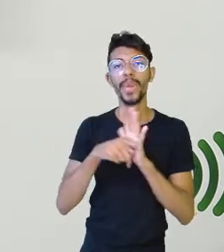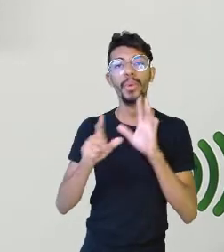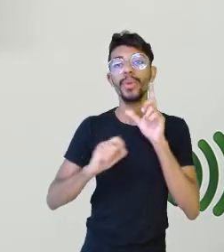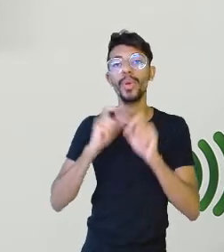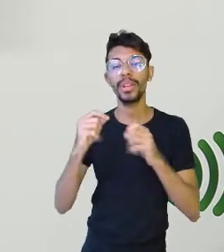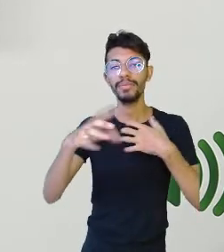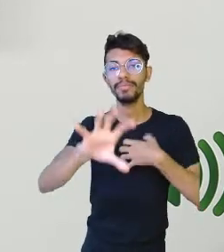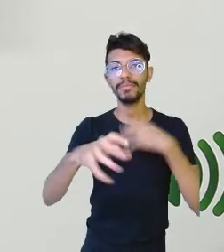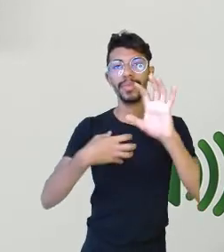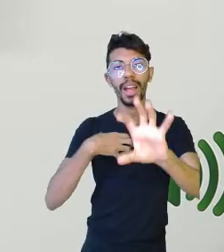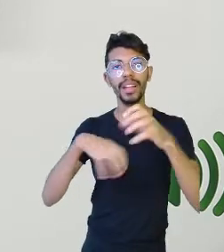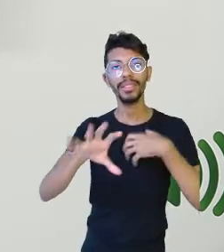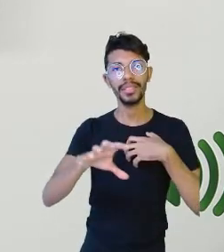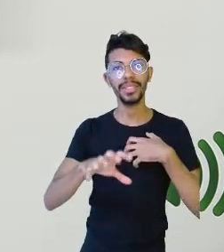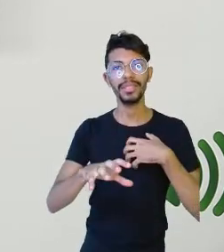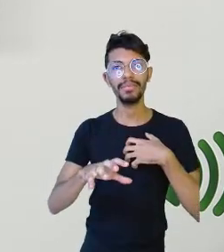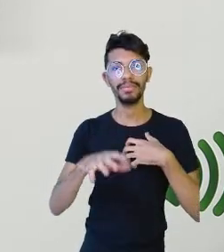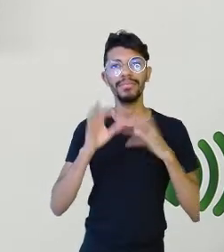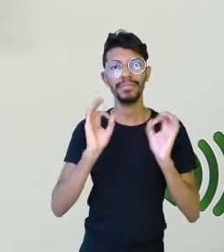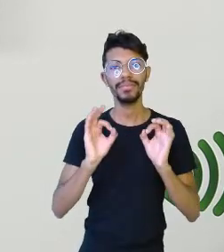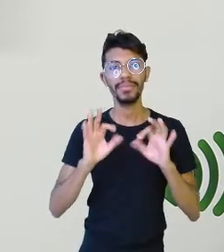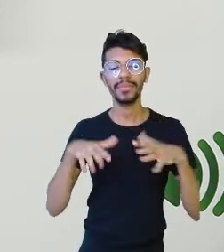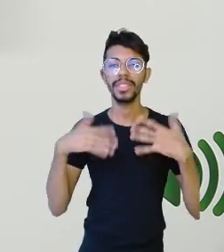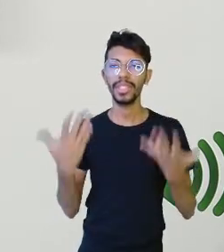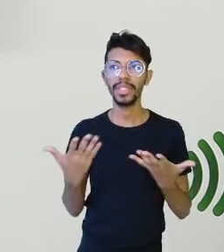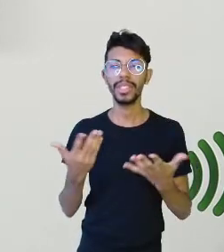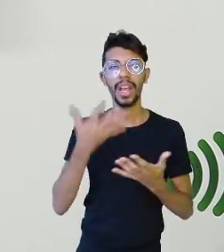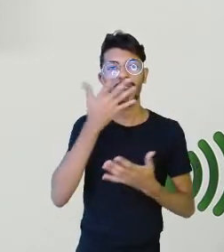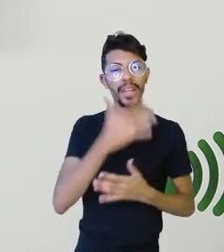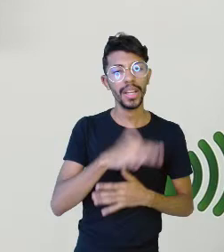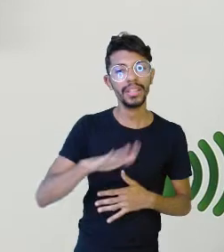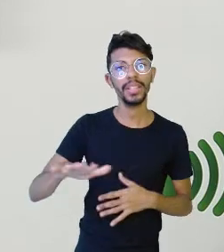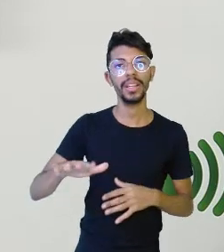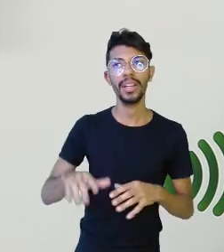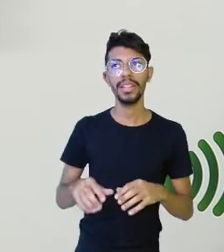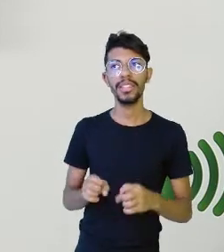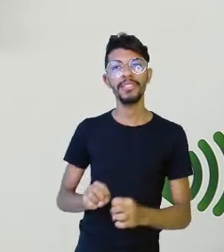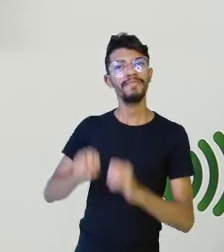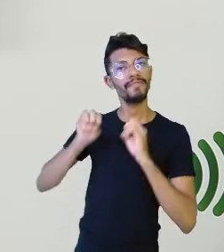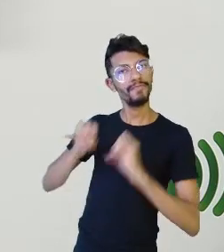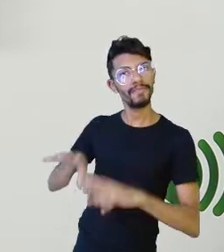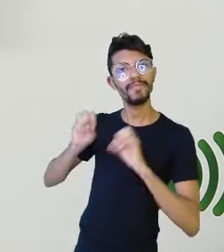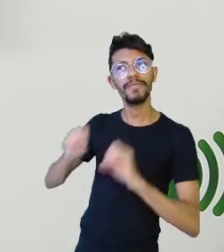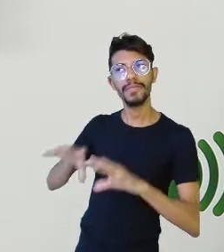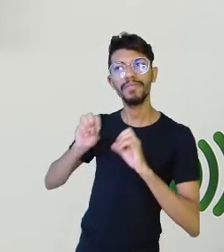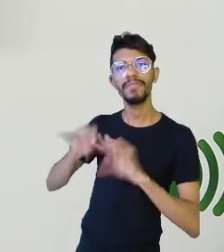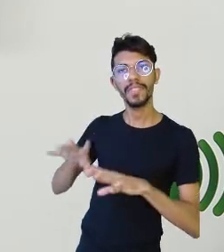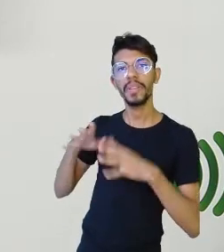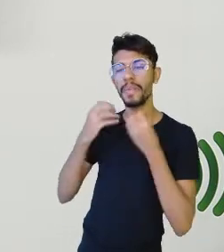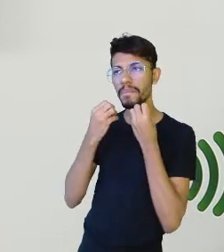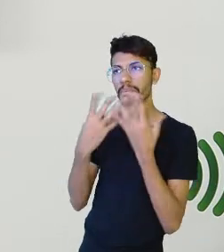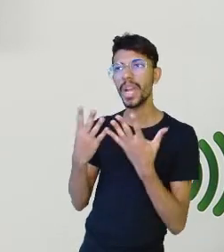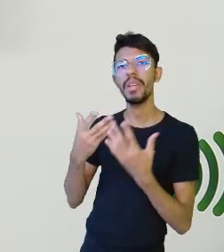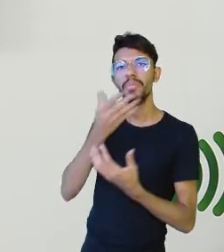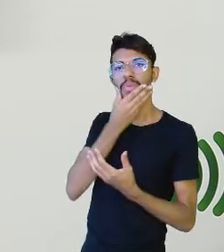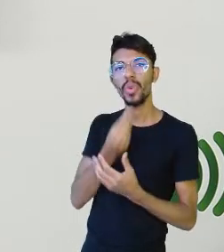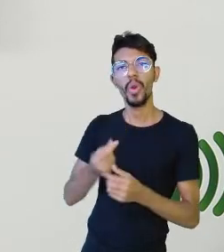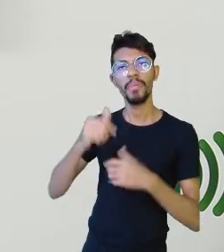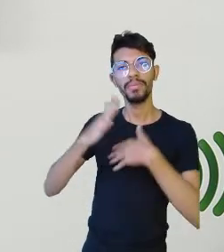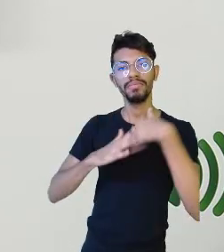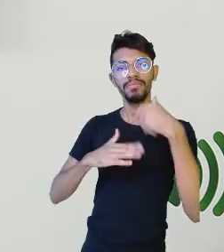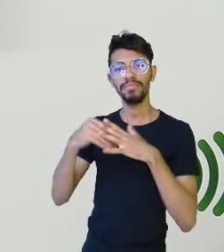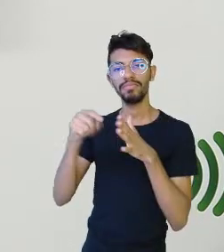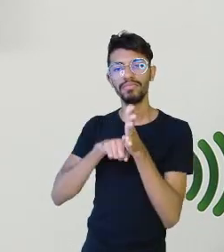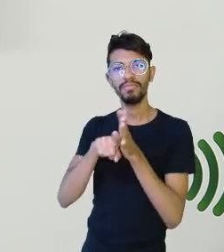vou estar bem? Então, aquelas crianças naquele dia deram uma grande lição para aquele explorador, que não